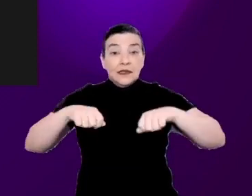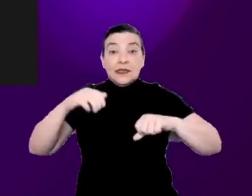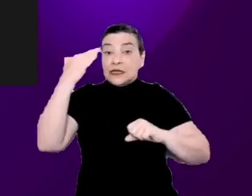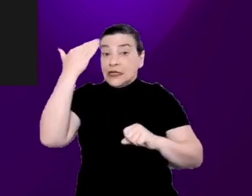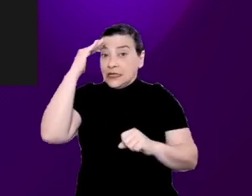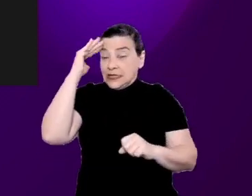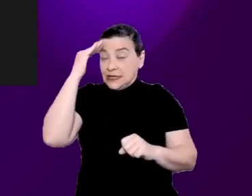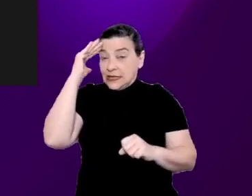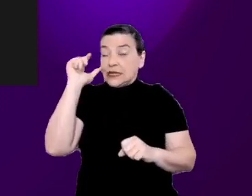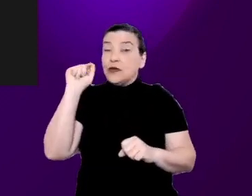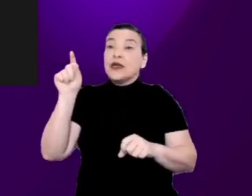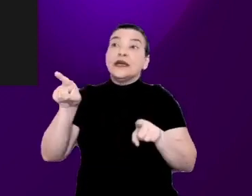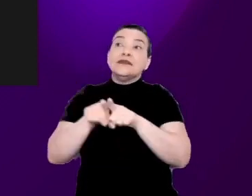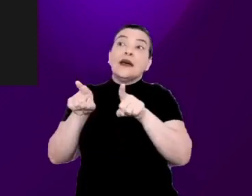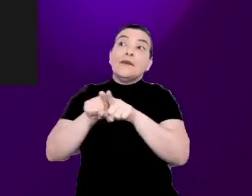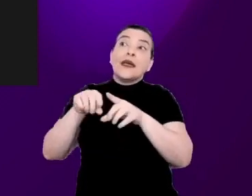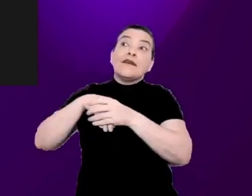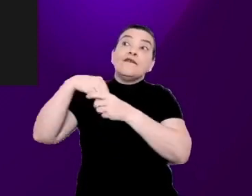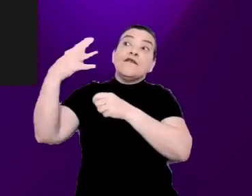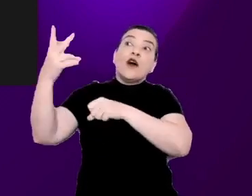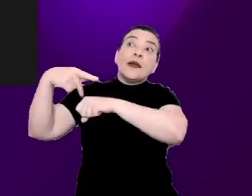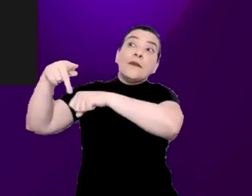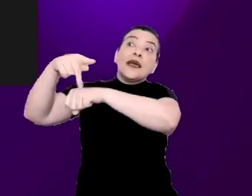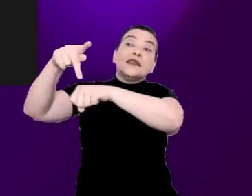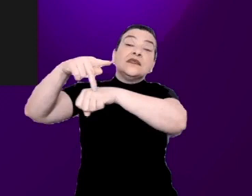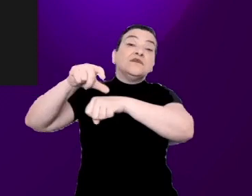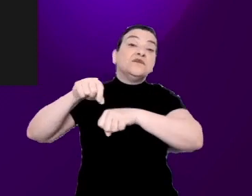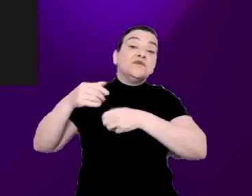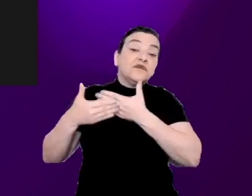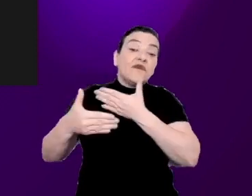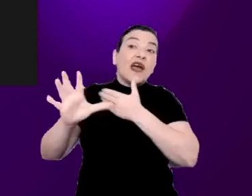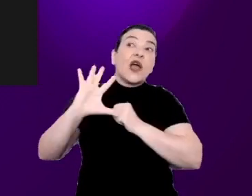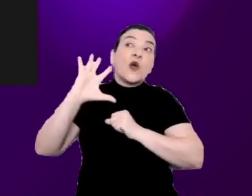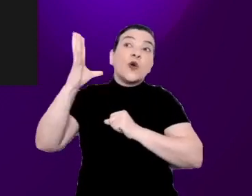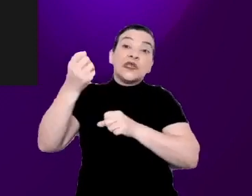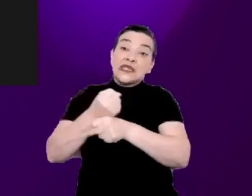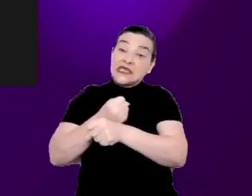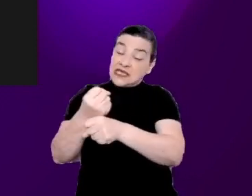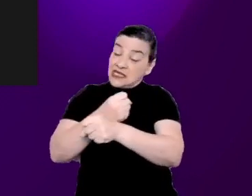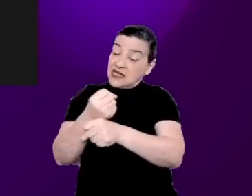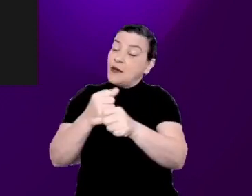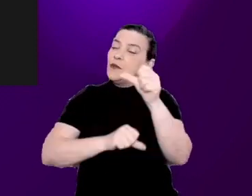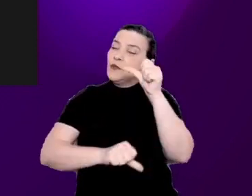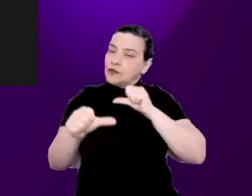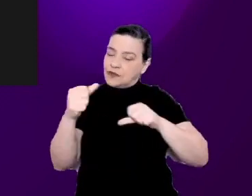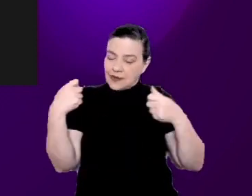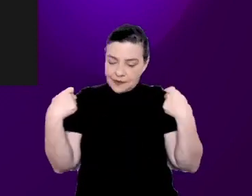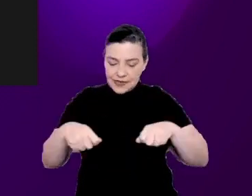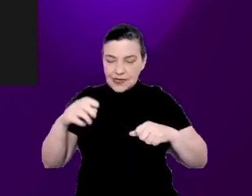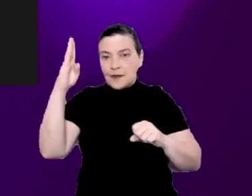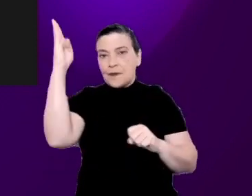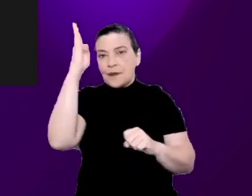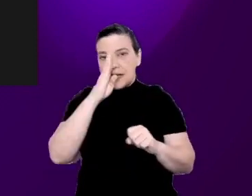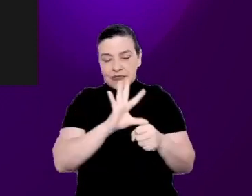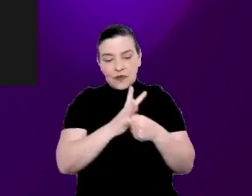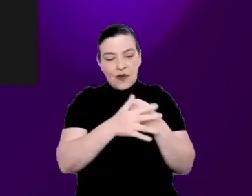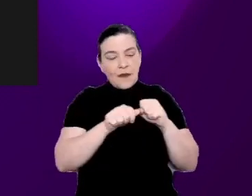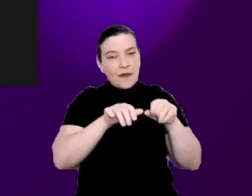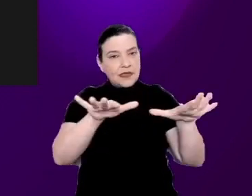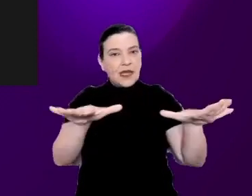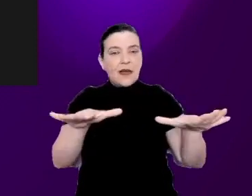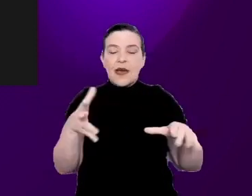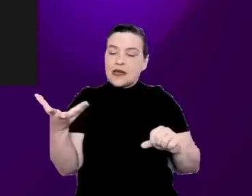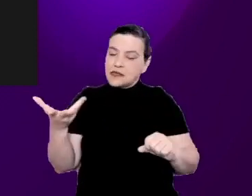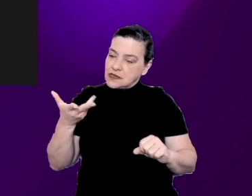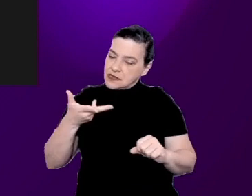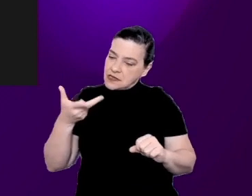externo brasileiro para que a gente entenda o que vai acontecer nos próximos anos, porque esse cenário vai mudar. No Brasil, a pandemia acelerou muito